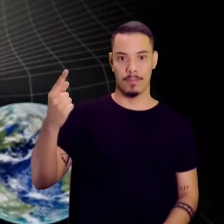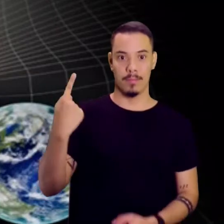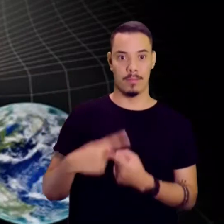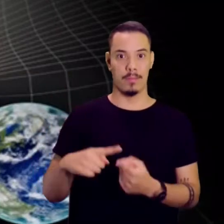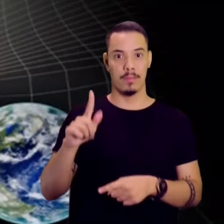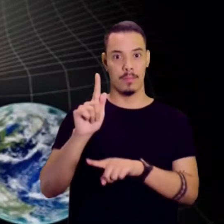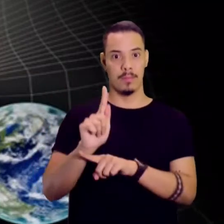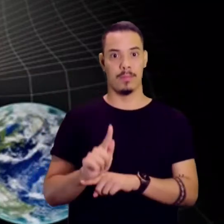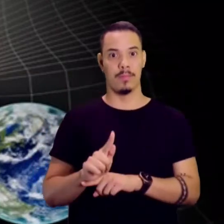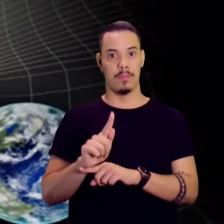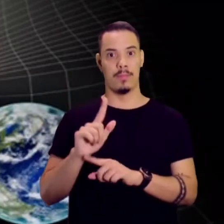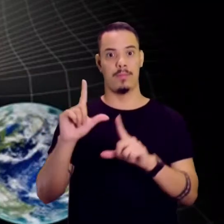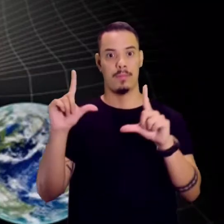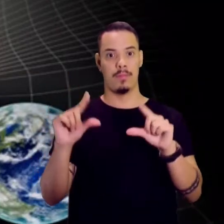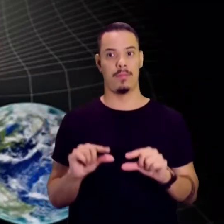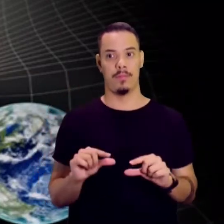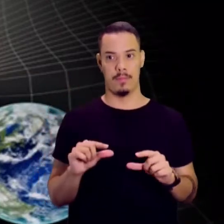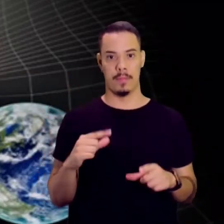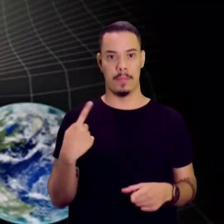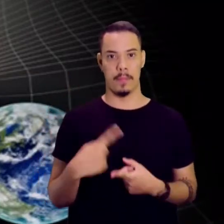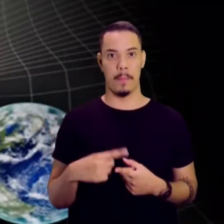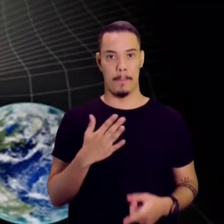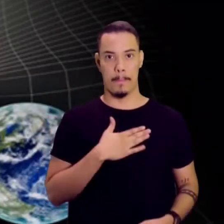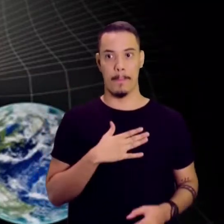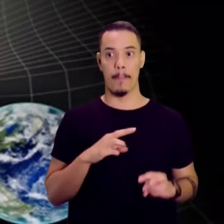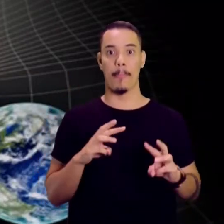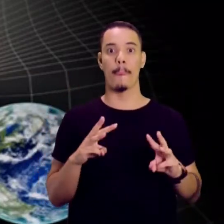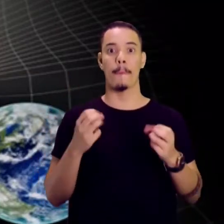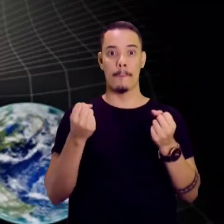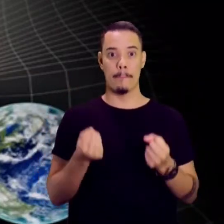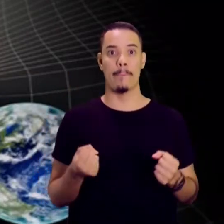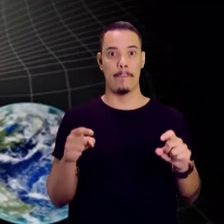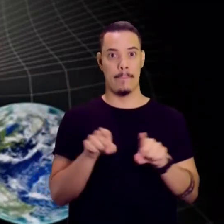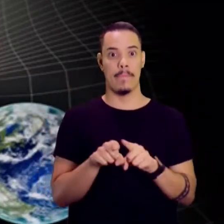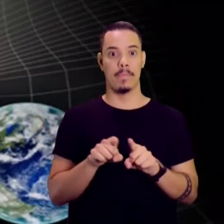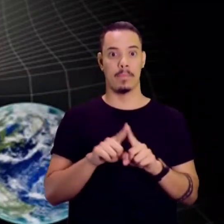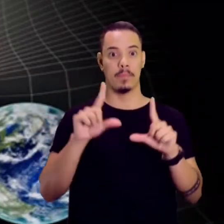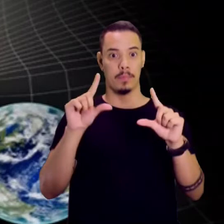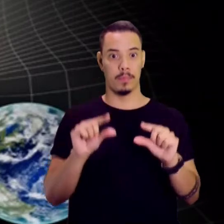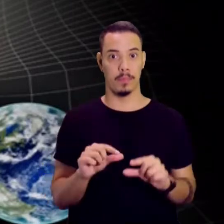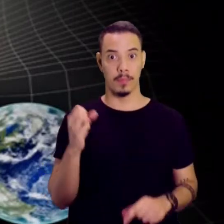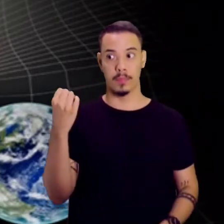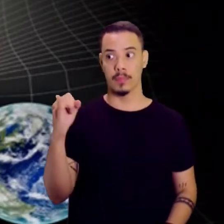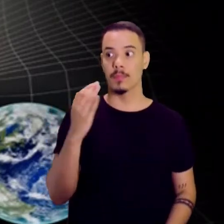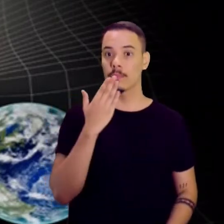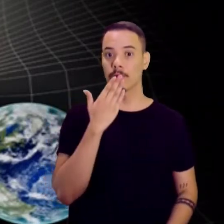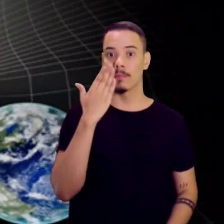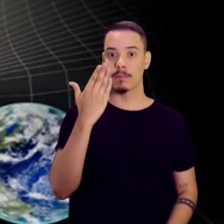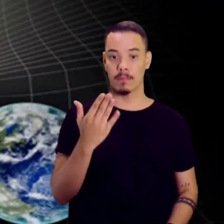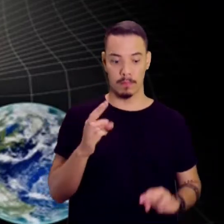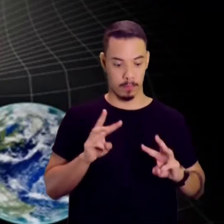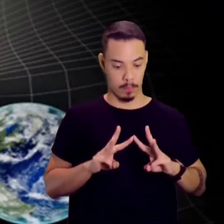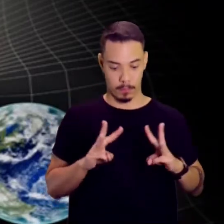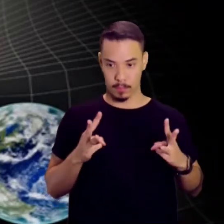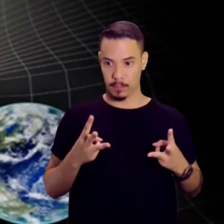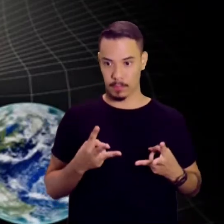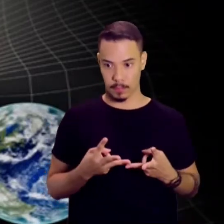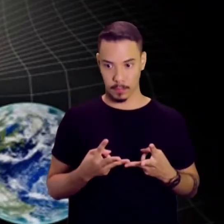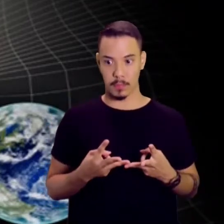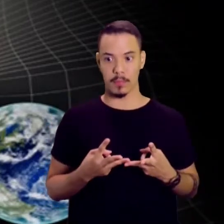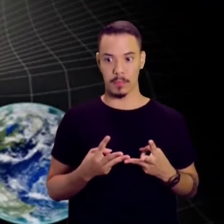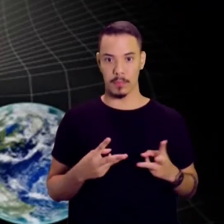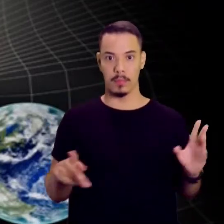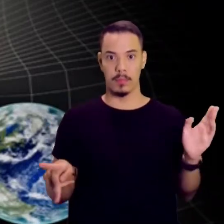gravidade menor, que aí meu peso vai ser menor. Porque se o dono dele tivesse pedido para ele diminuir a massa corporal,